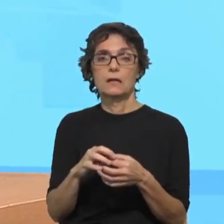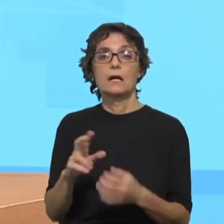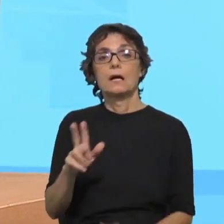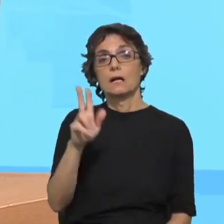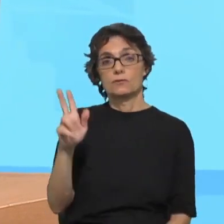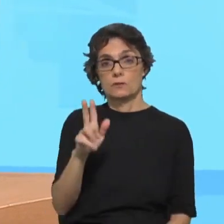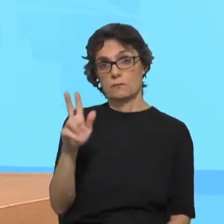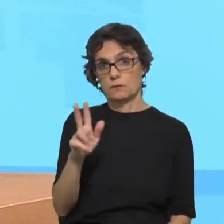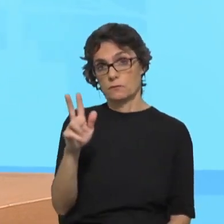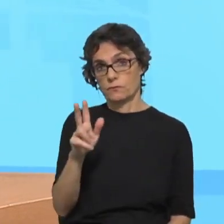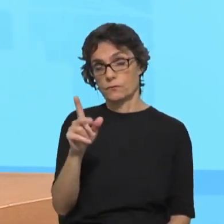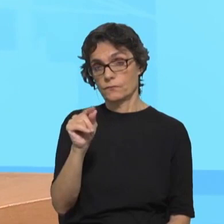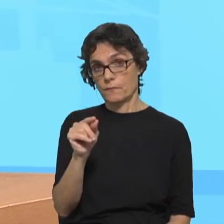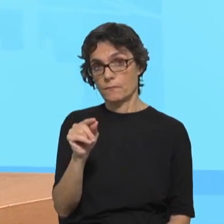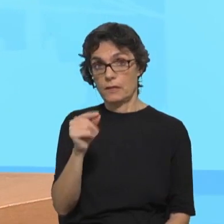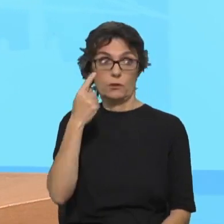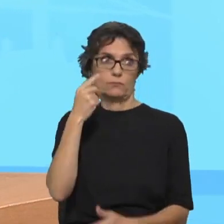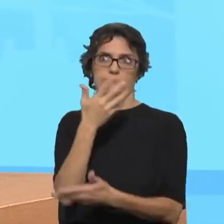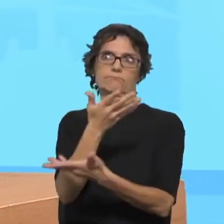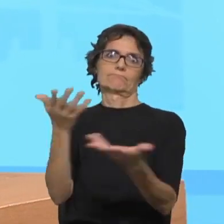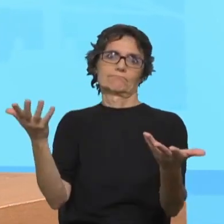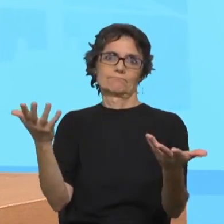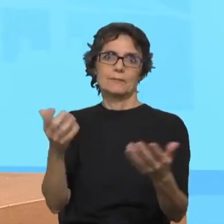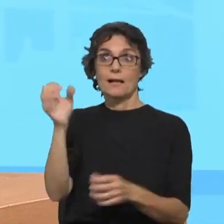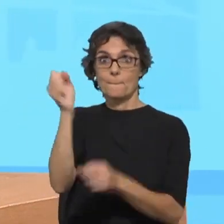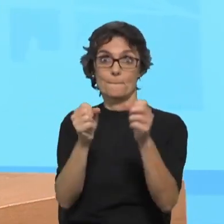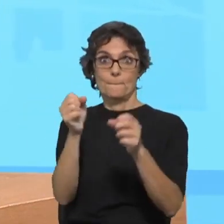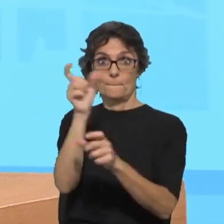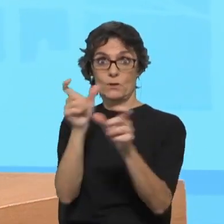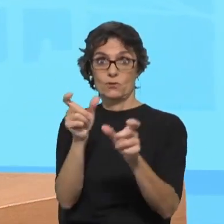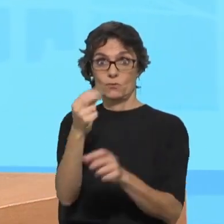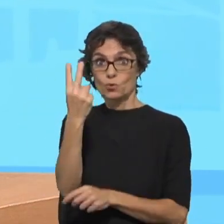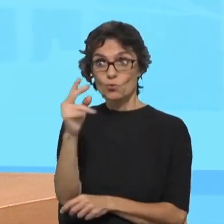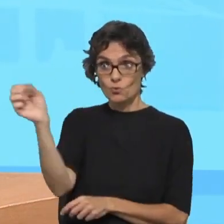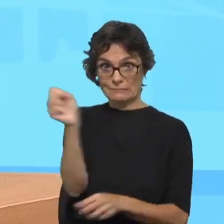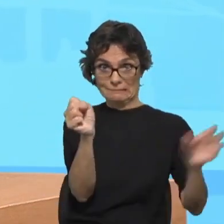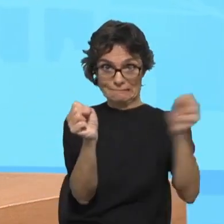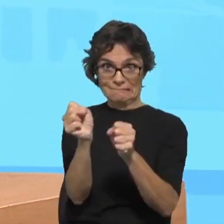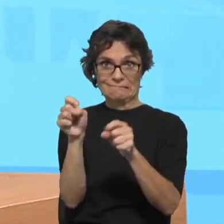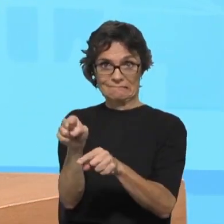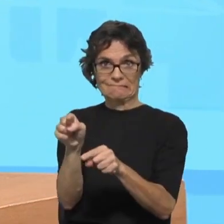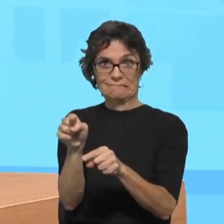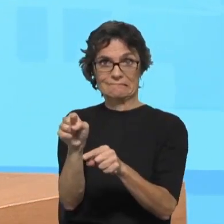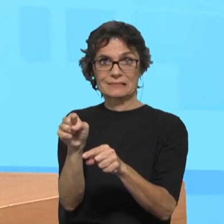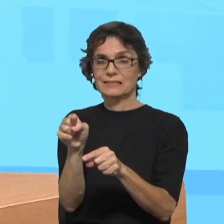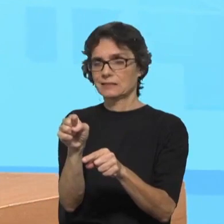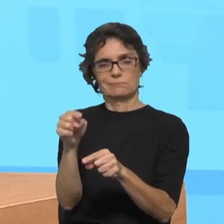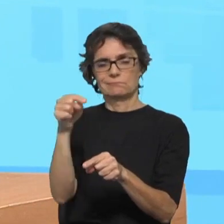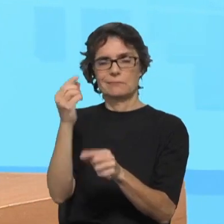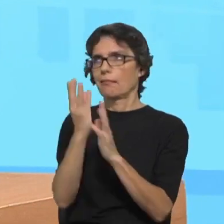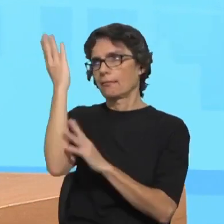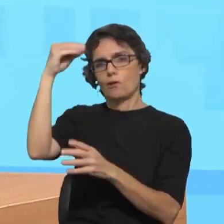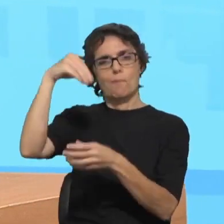Jornadas Mundiais da Juventude, eu vou levar 2 pessoas que estiveram diretamente, que têm Deus dentro delas e